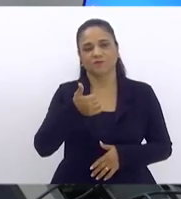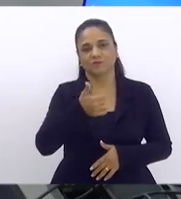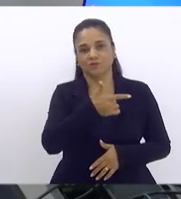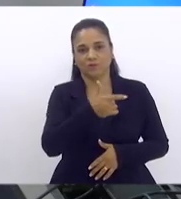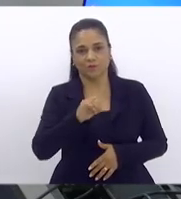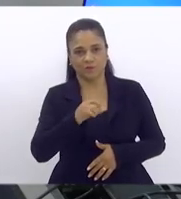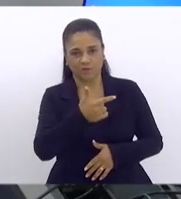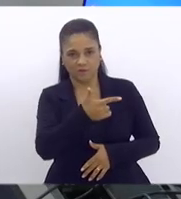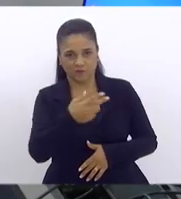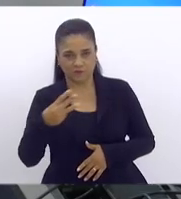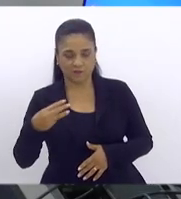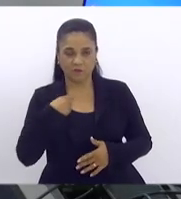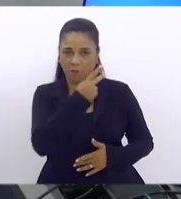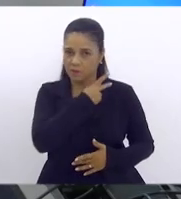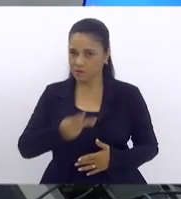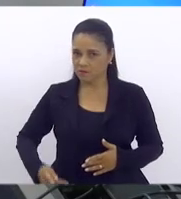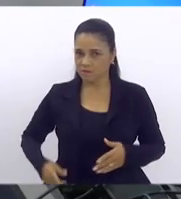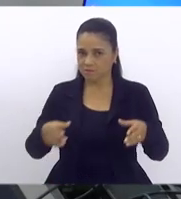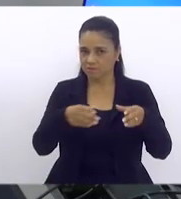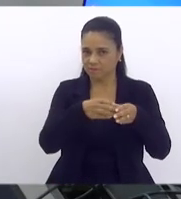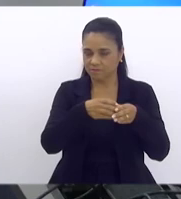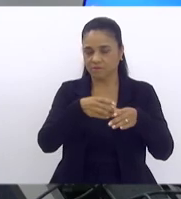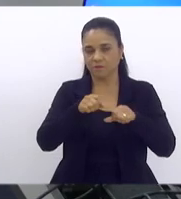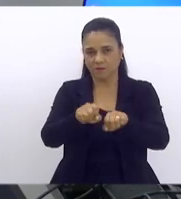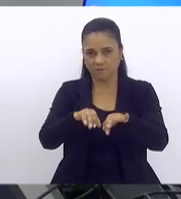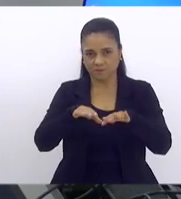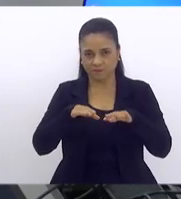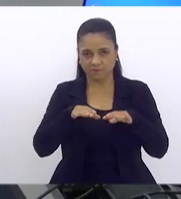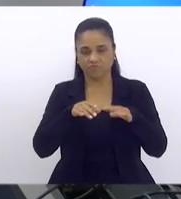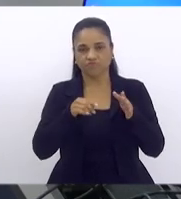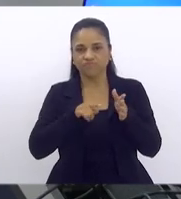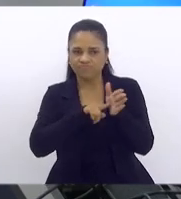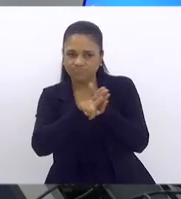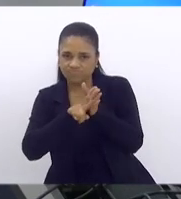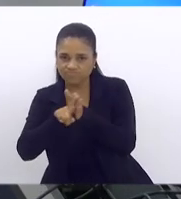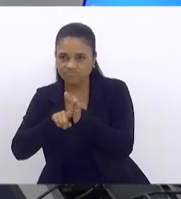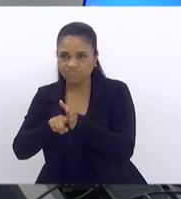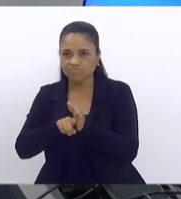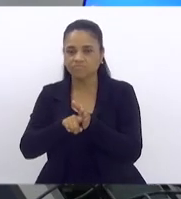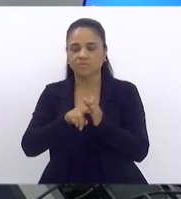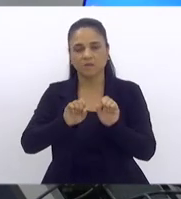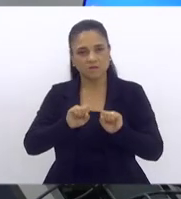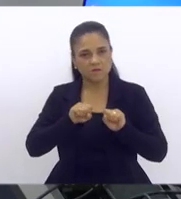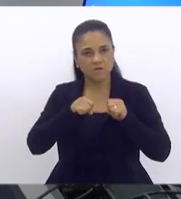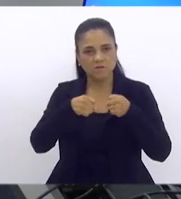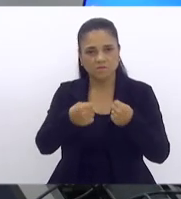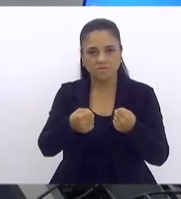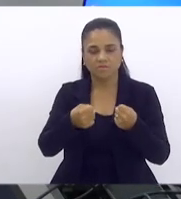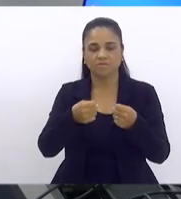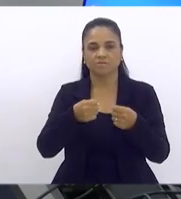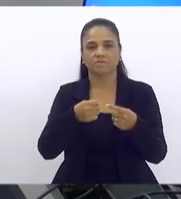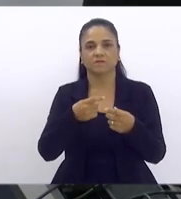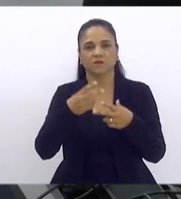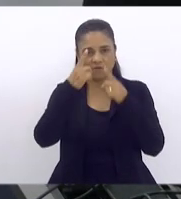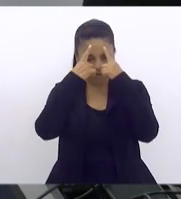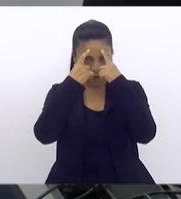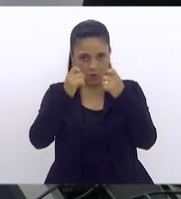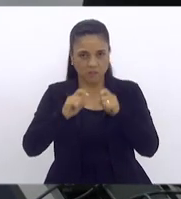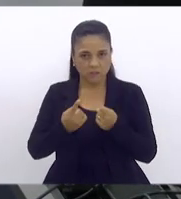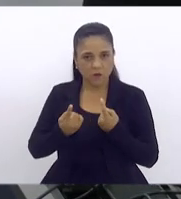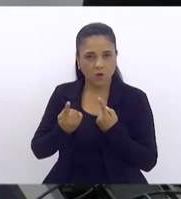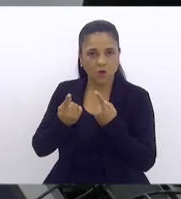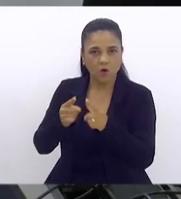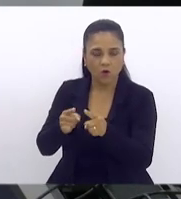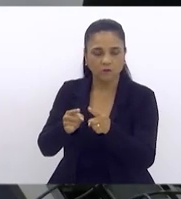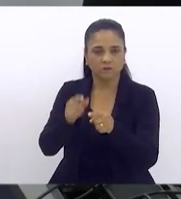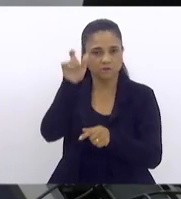de Inquérito, destinada a apurar as causas e formas de prevenção e combate dos casos de violência cibernética